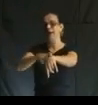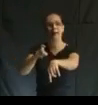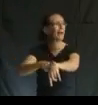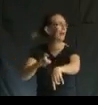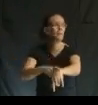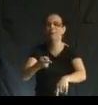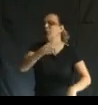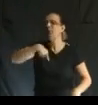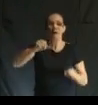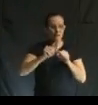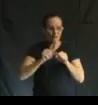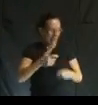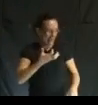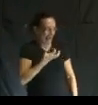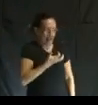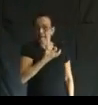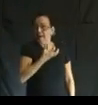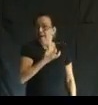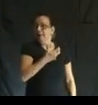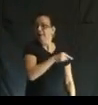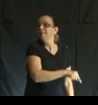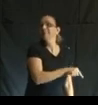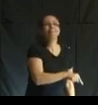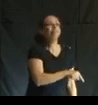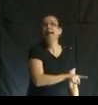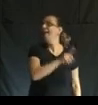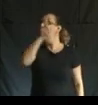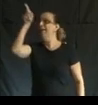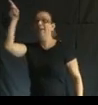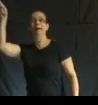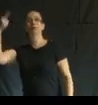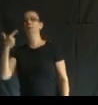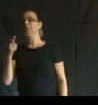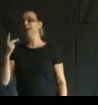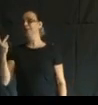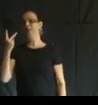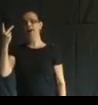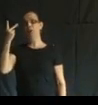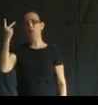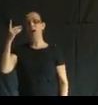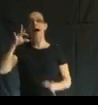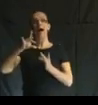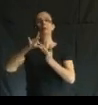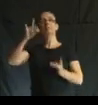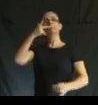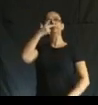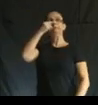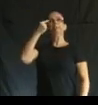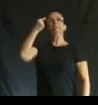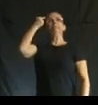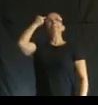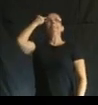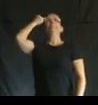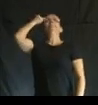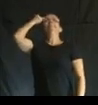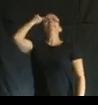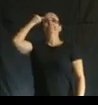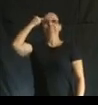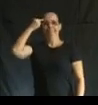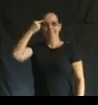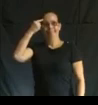de uma coisa e de outra, e que do lado de lá não tem valor algum. De repente o espírito cai em si, ele vai